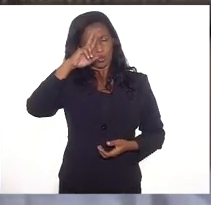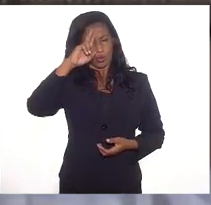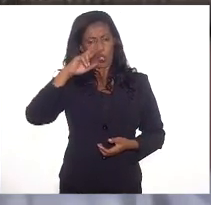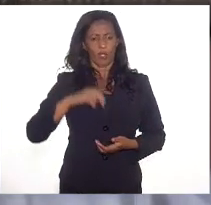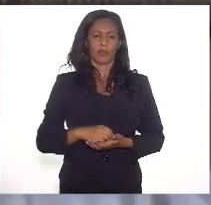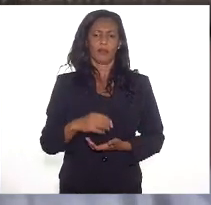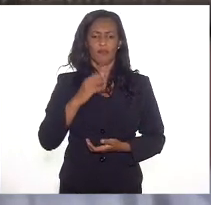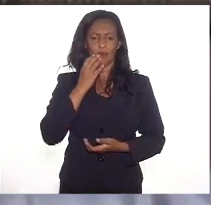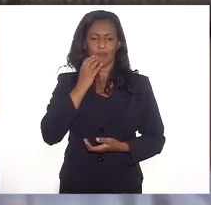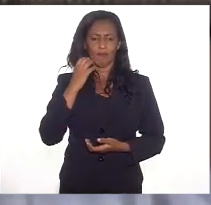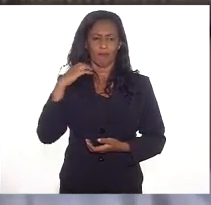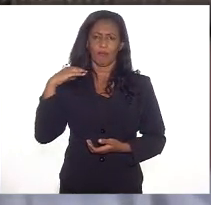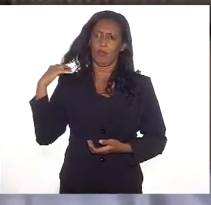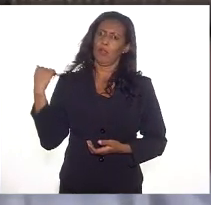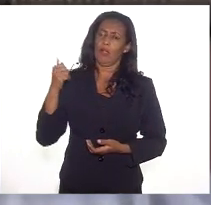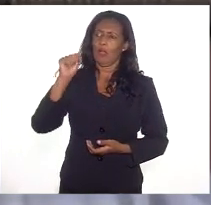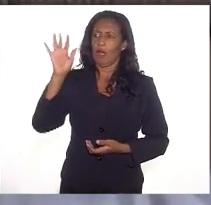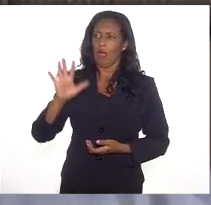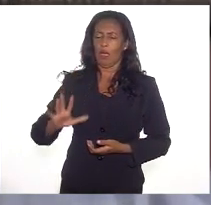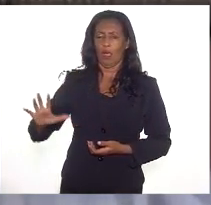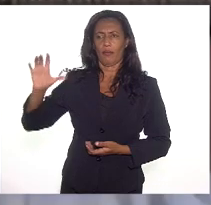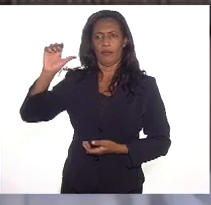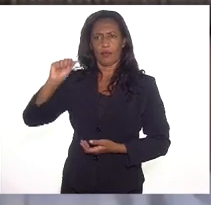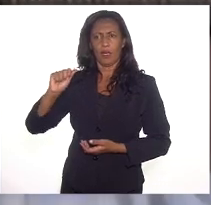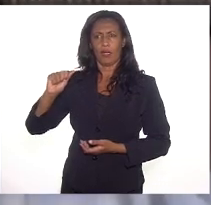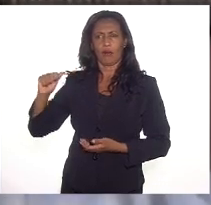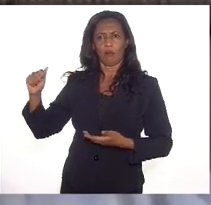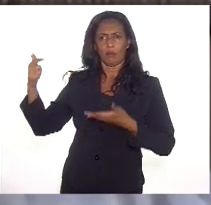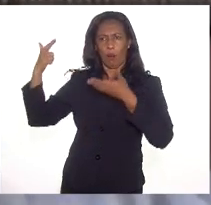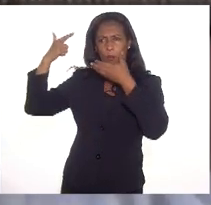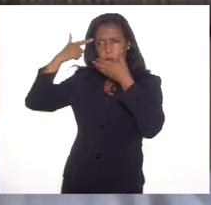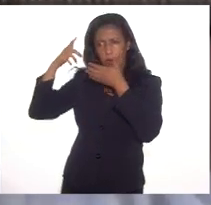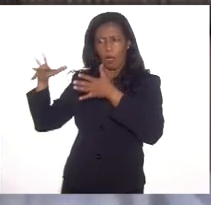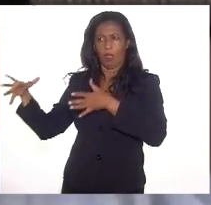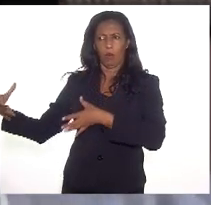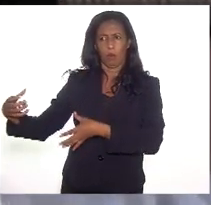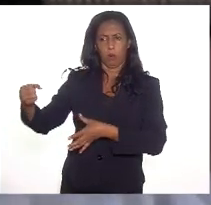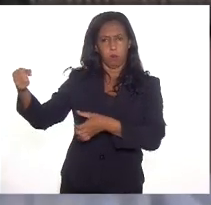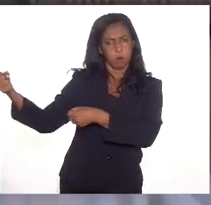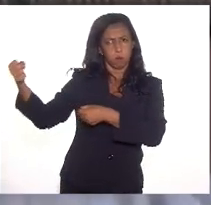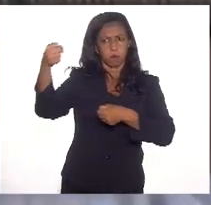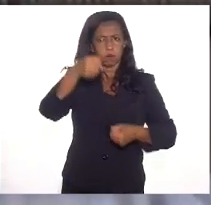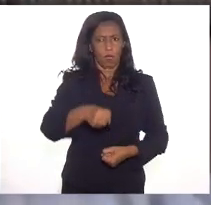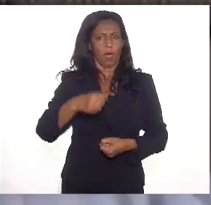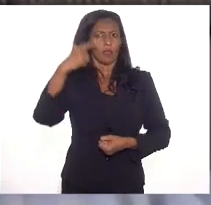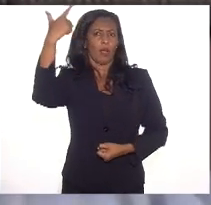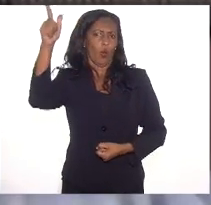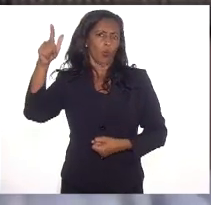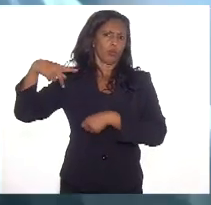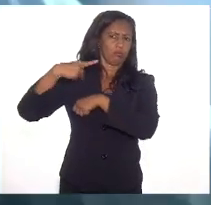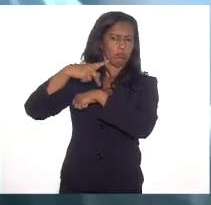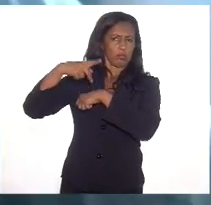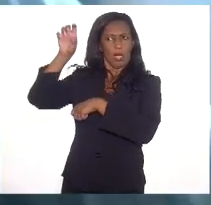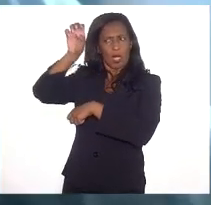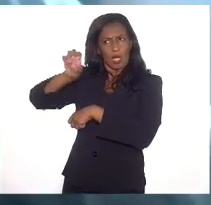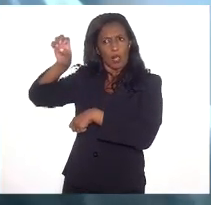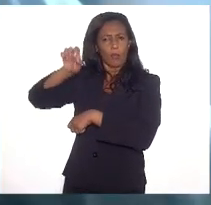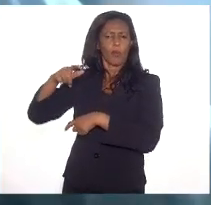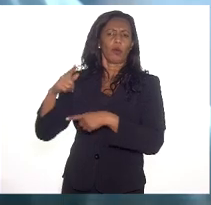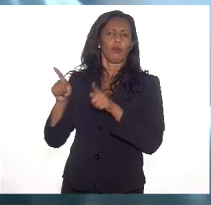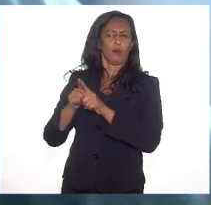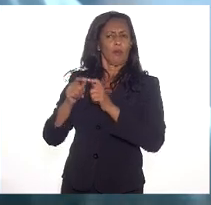diáspora, né, africana, a partir dos sequestros, das expropriações, que até alguns países europeus agora começam a